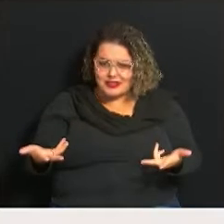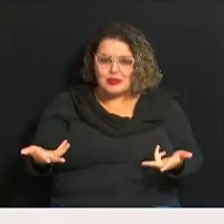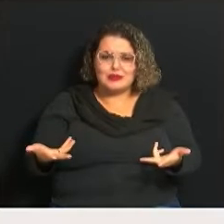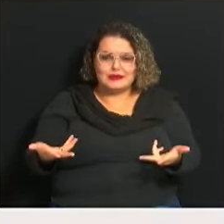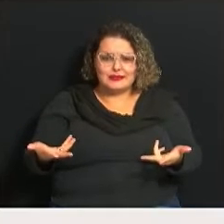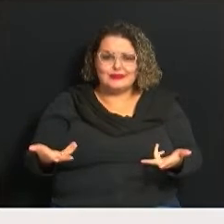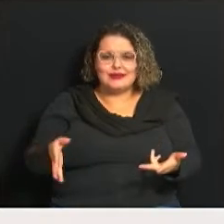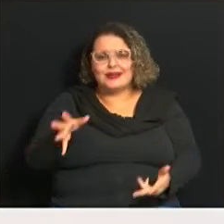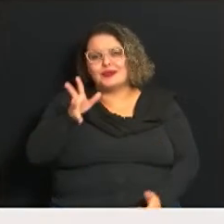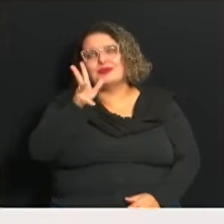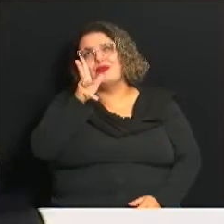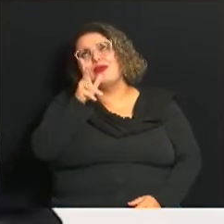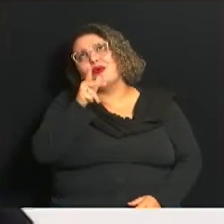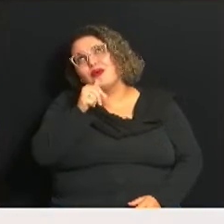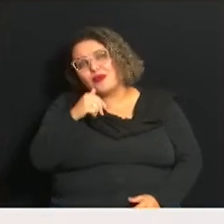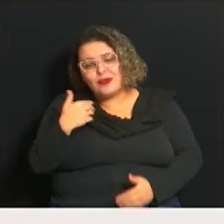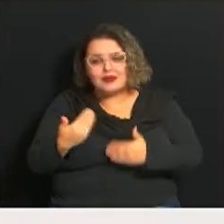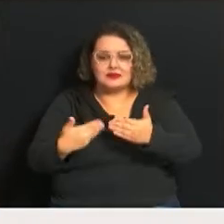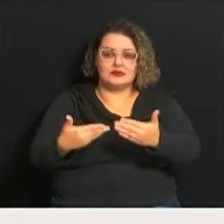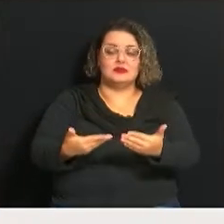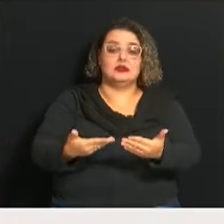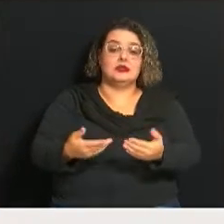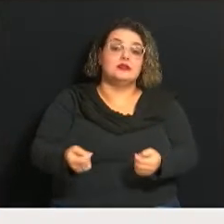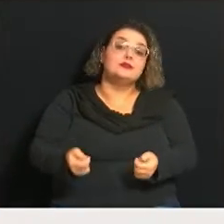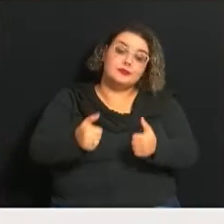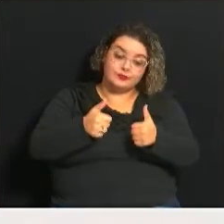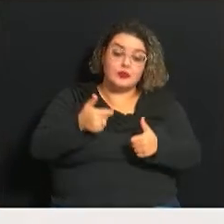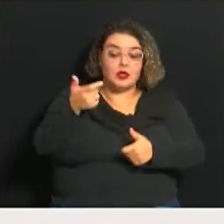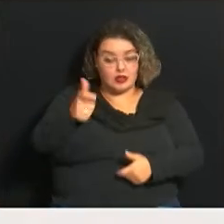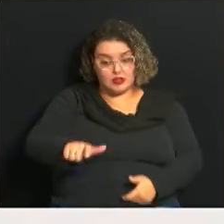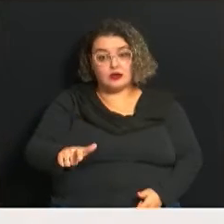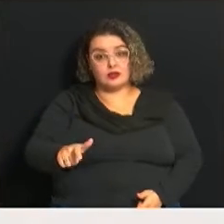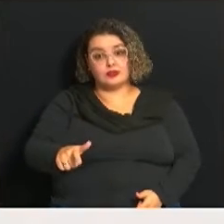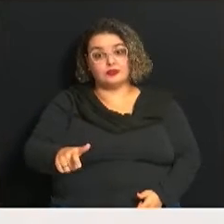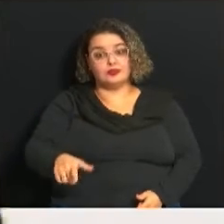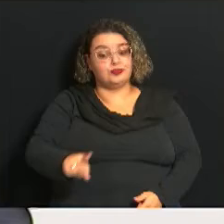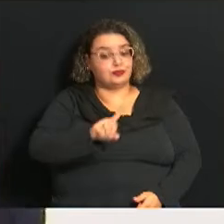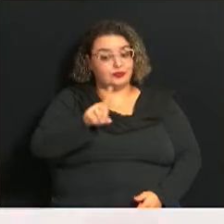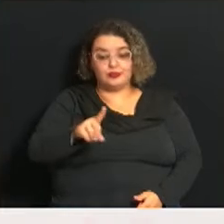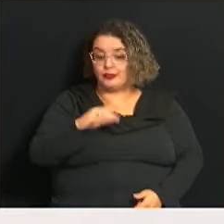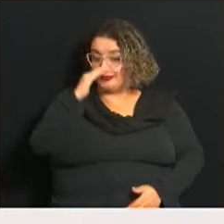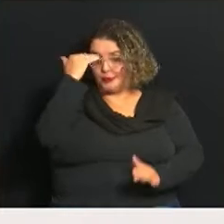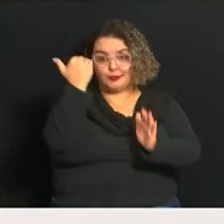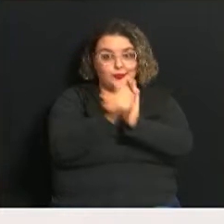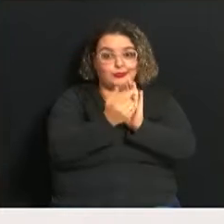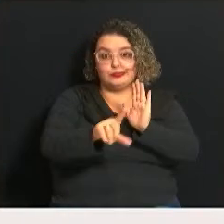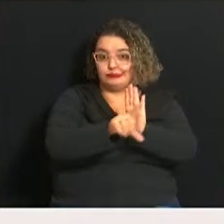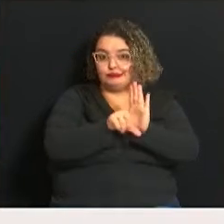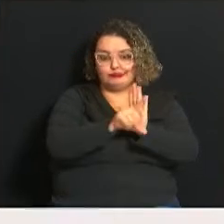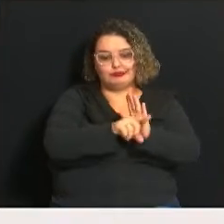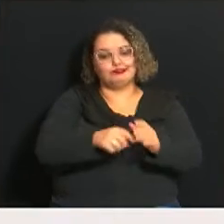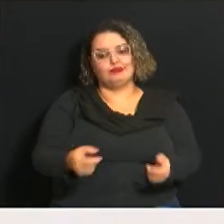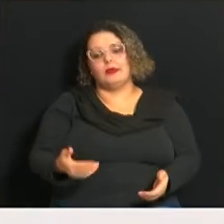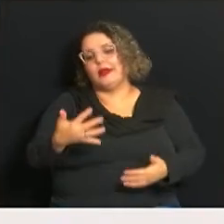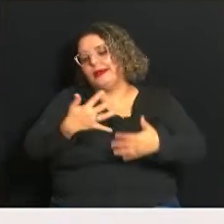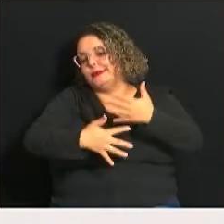demais o processo e favorece que as pessoas continuem na ilegalidade. Isso impede geração de emprego, isso